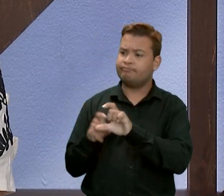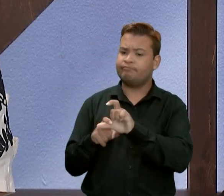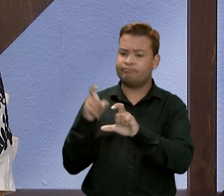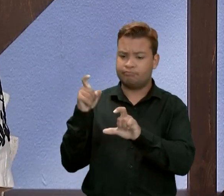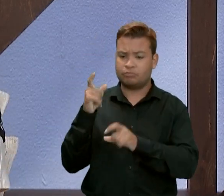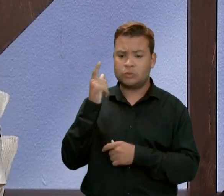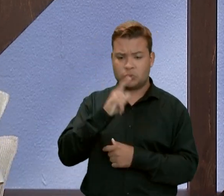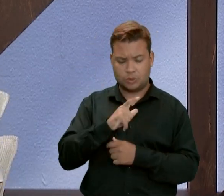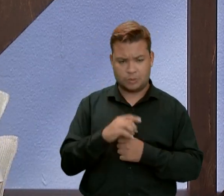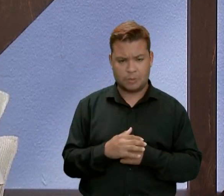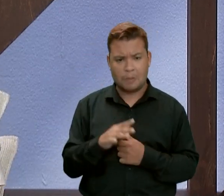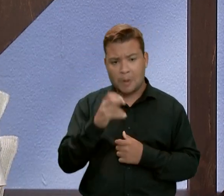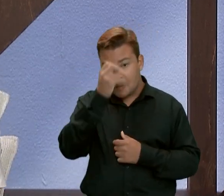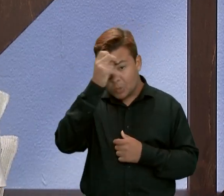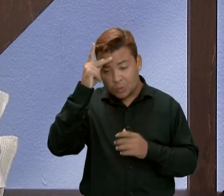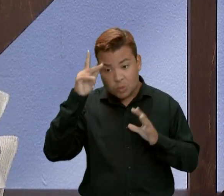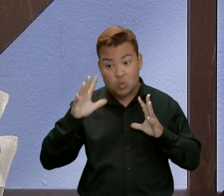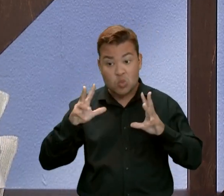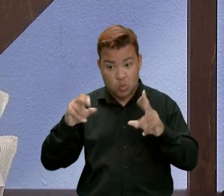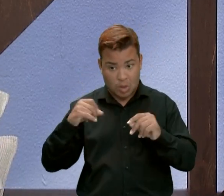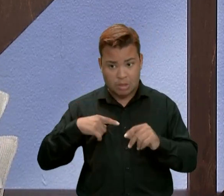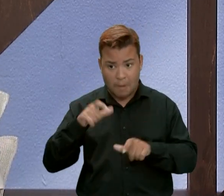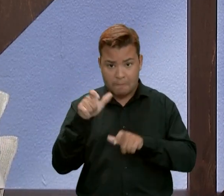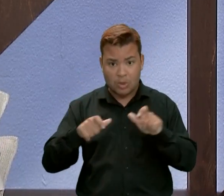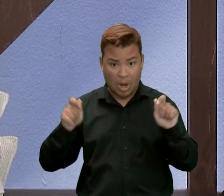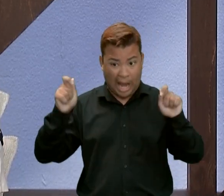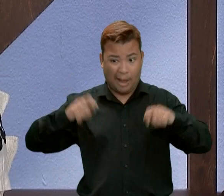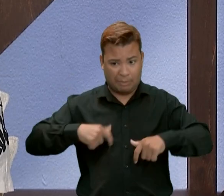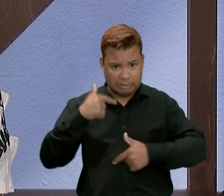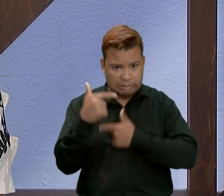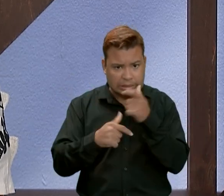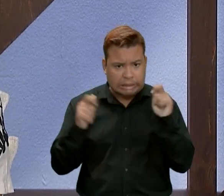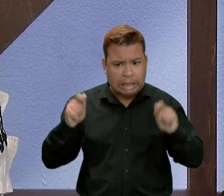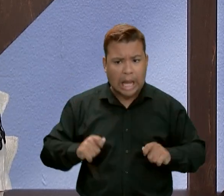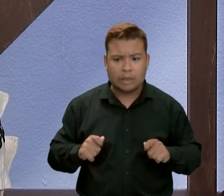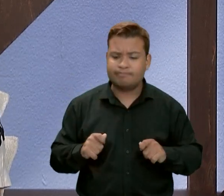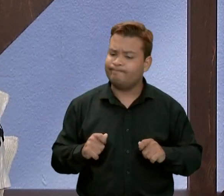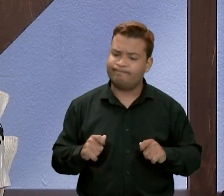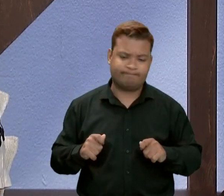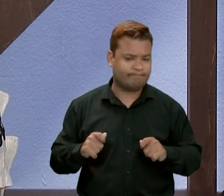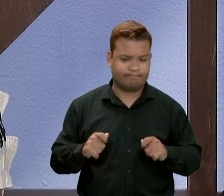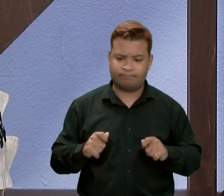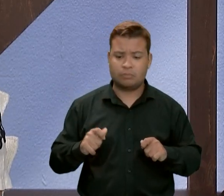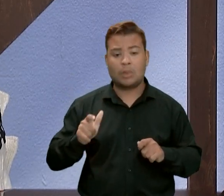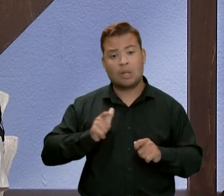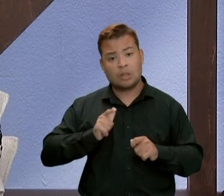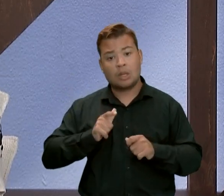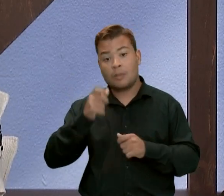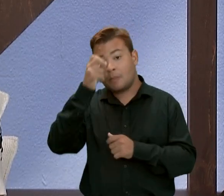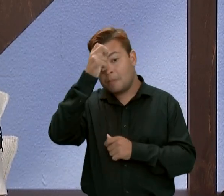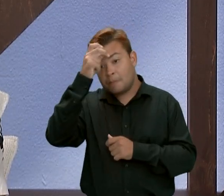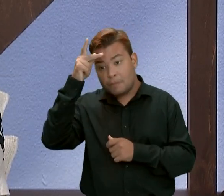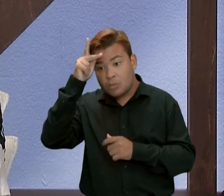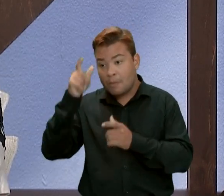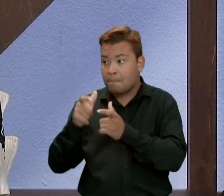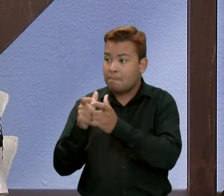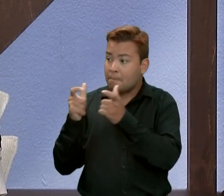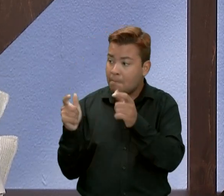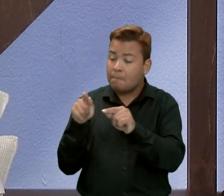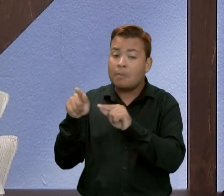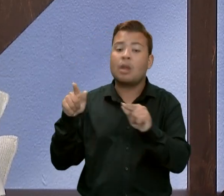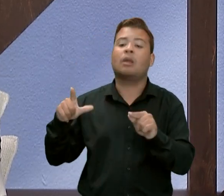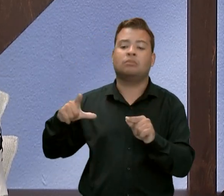todos os municípios têm pessoal capacitado para tudo, né? Então, os municípios maiores já têm secretarias mais efetivas, que